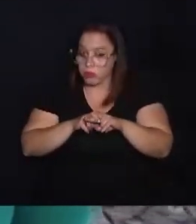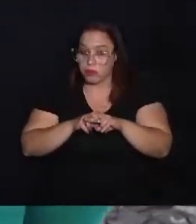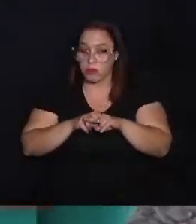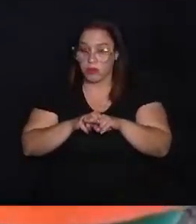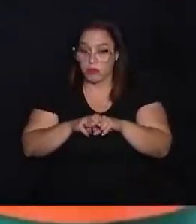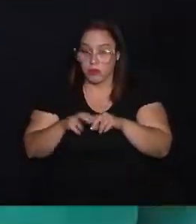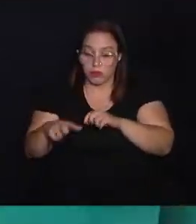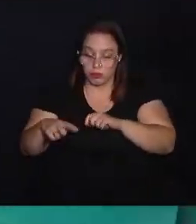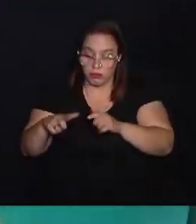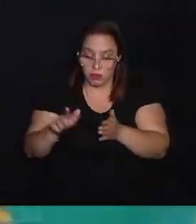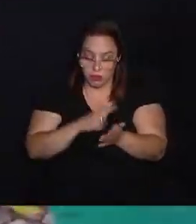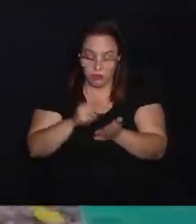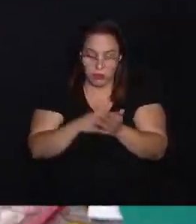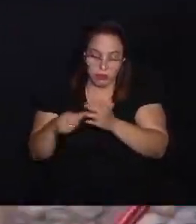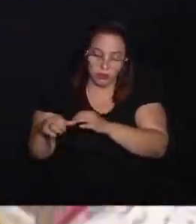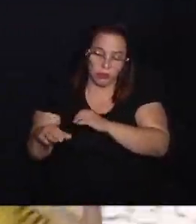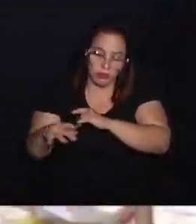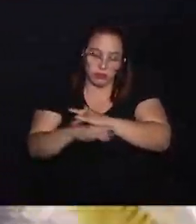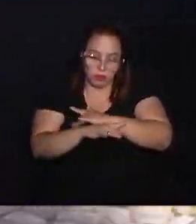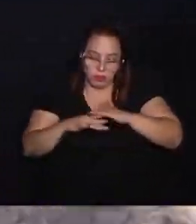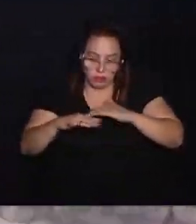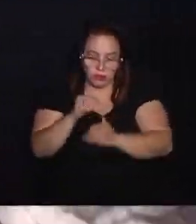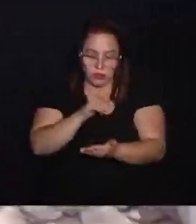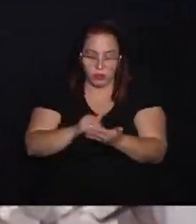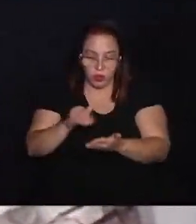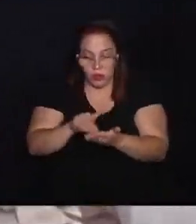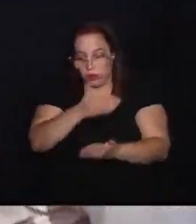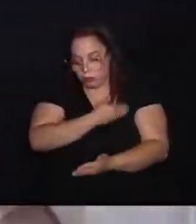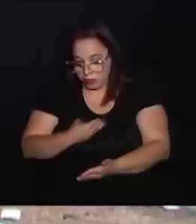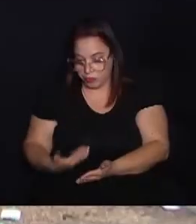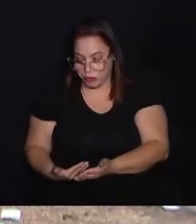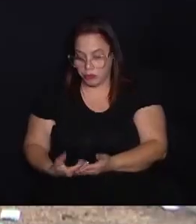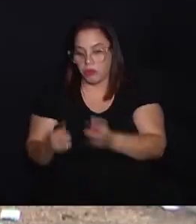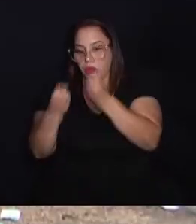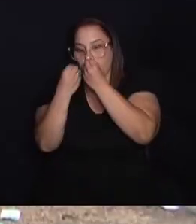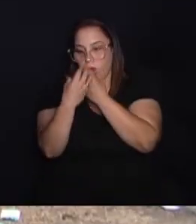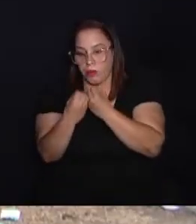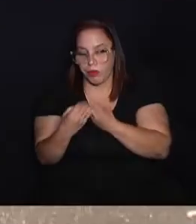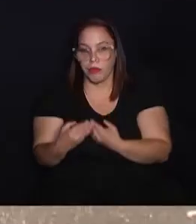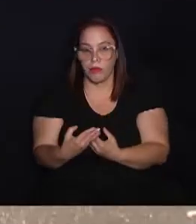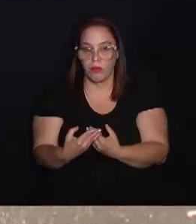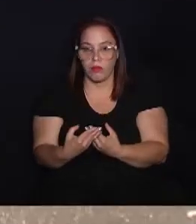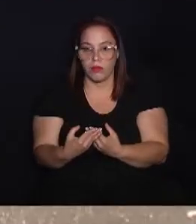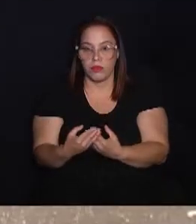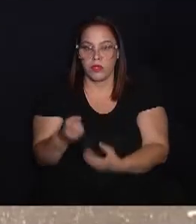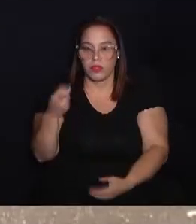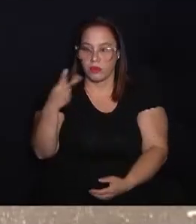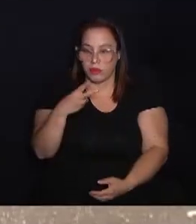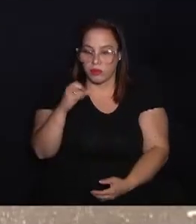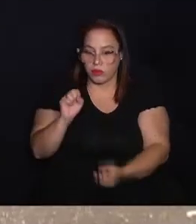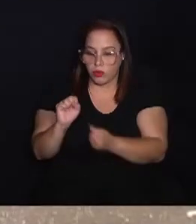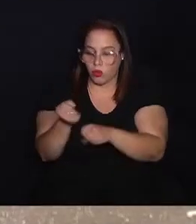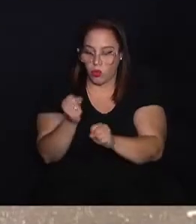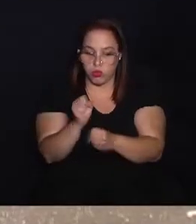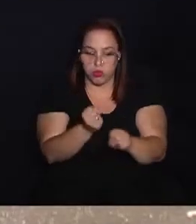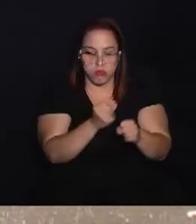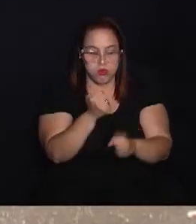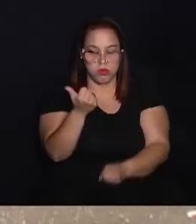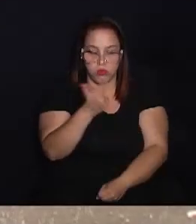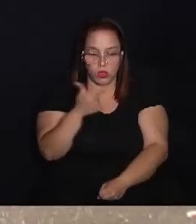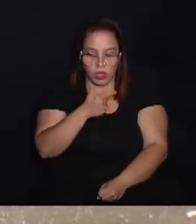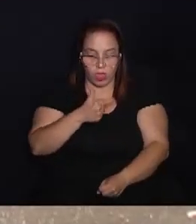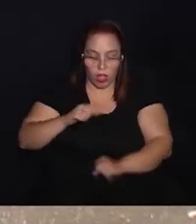de lentidão, é verdade, onde os pontos de votação eram próximos às igrejas, por exemplo, mas sem nenhuma grande